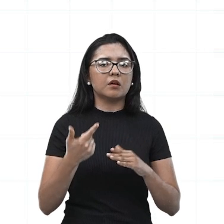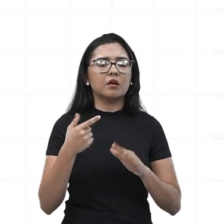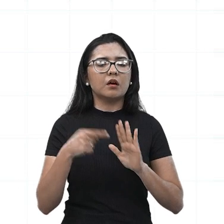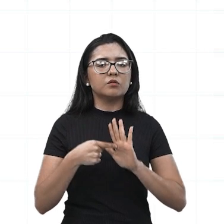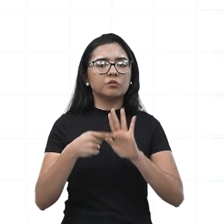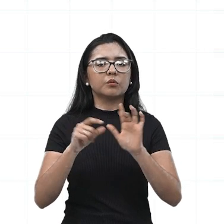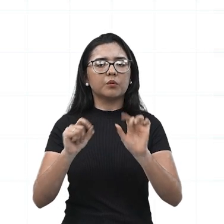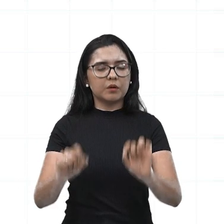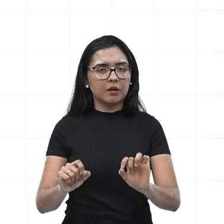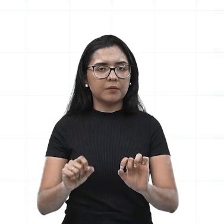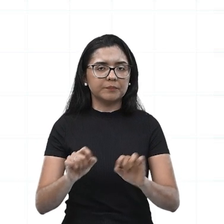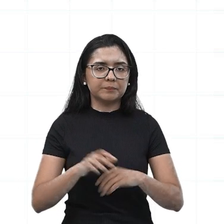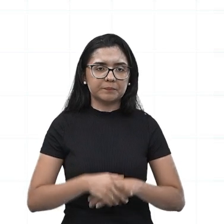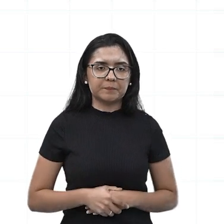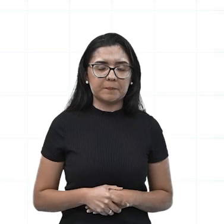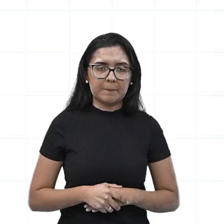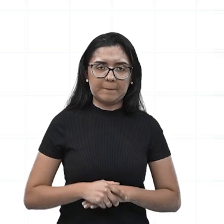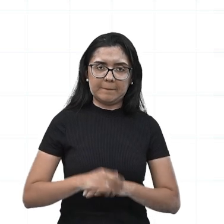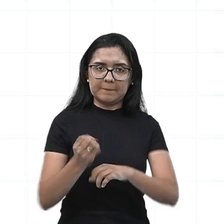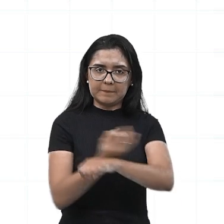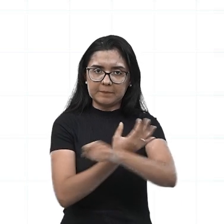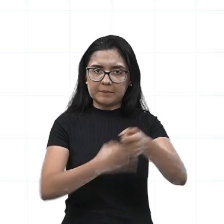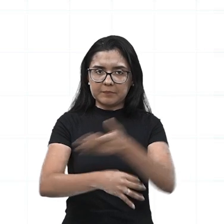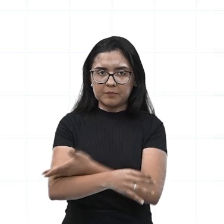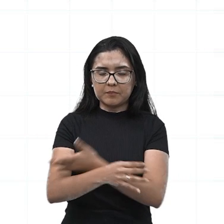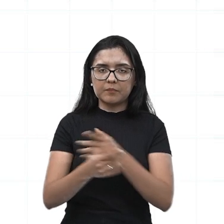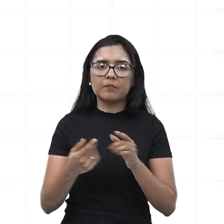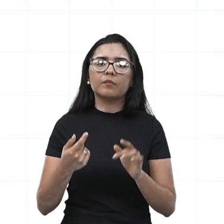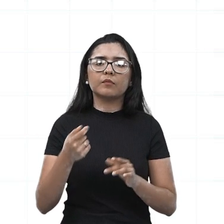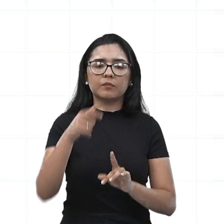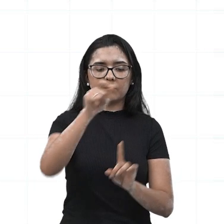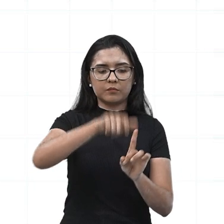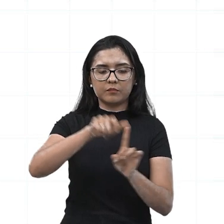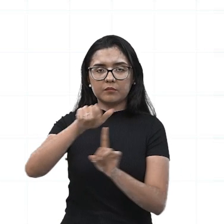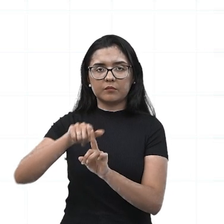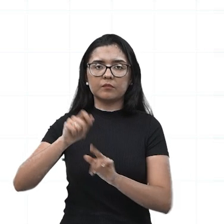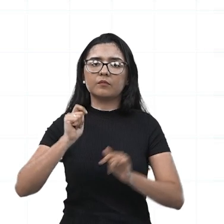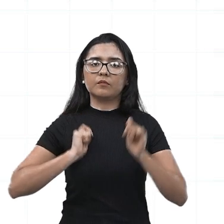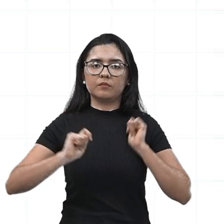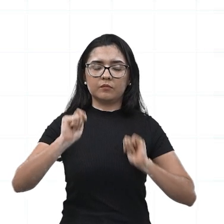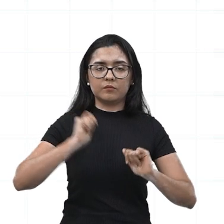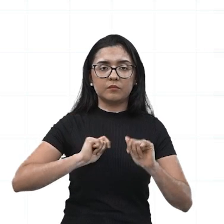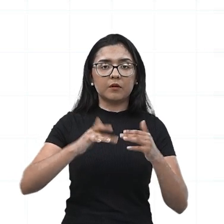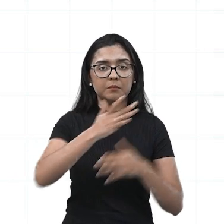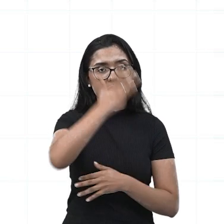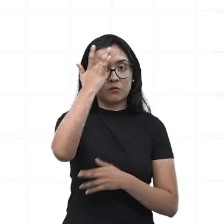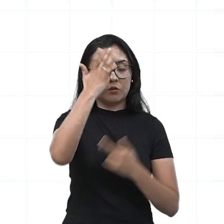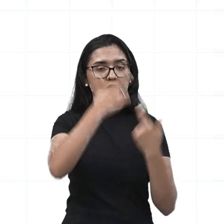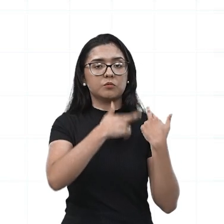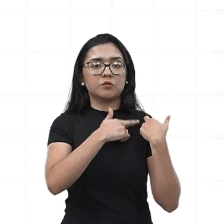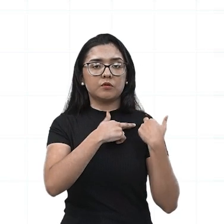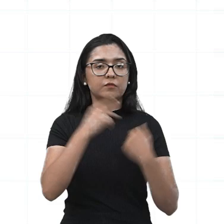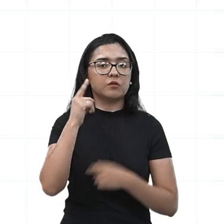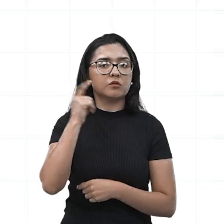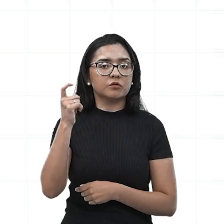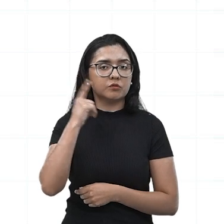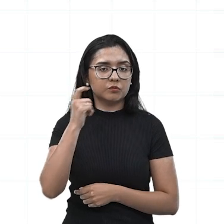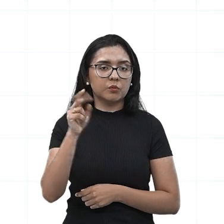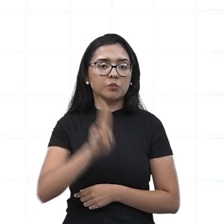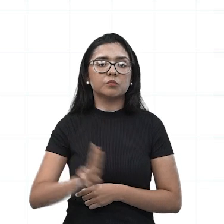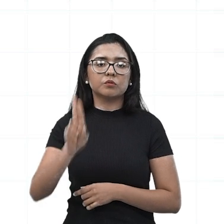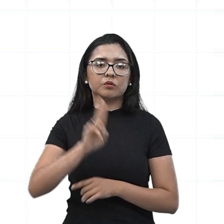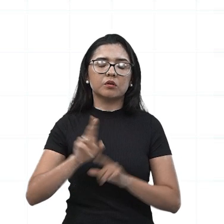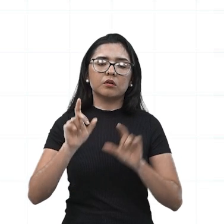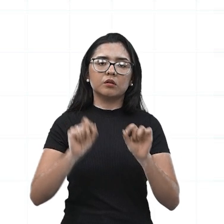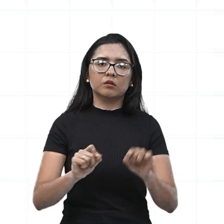as emoções dos atores. O sonoplasta, ele trabalha os elementos sonoros, ajudando